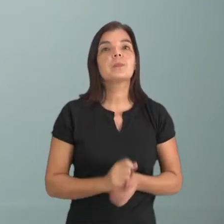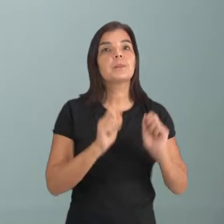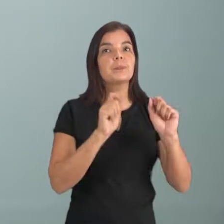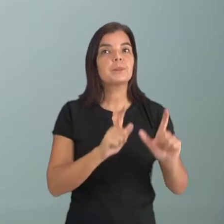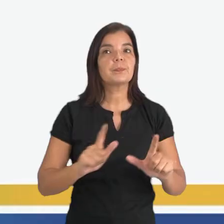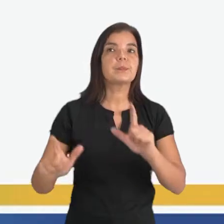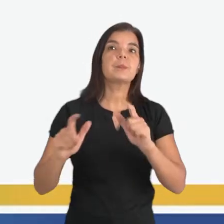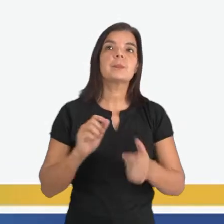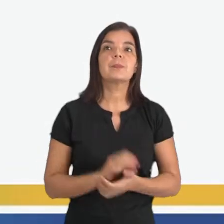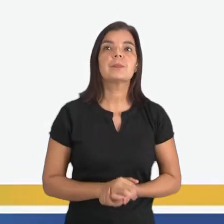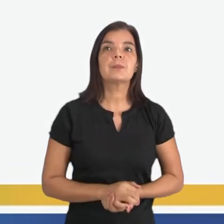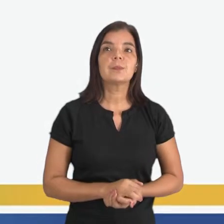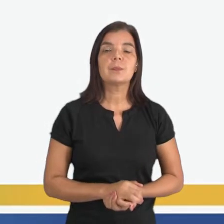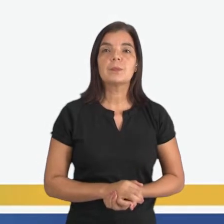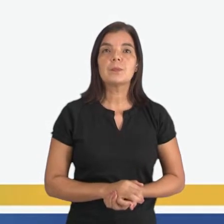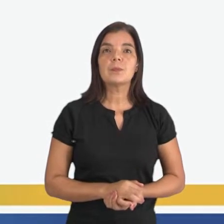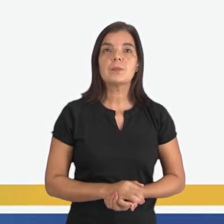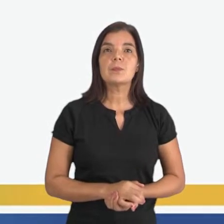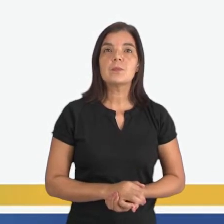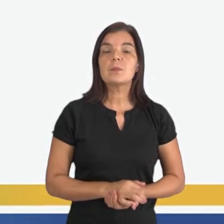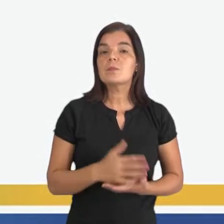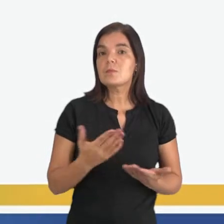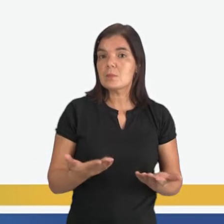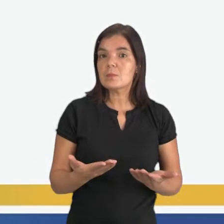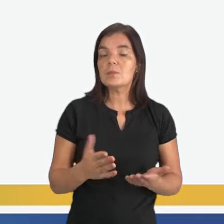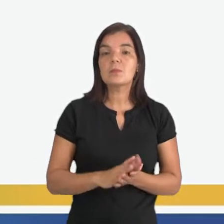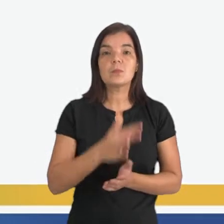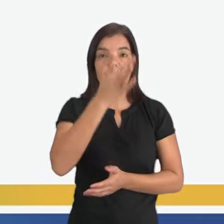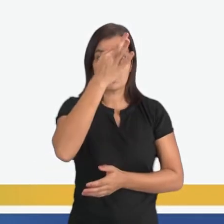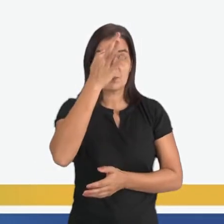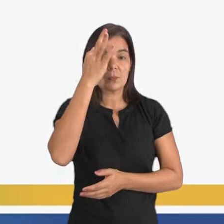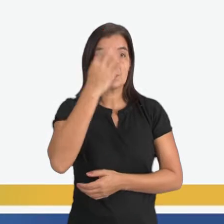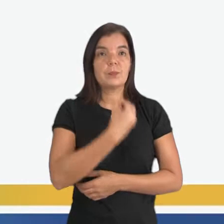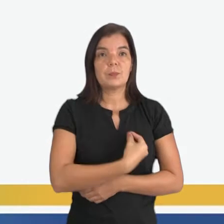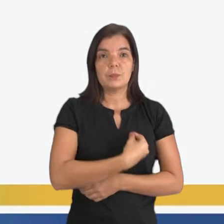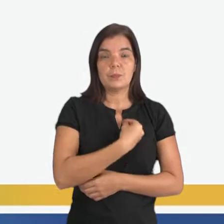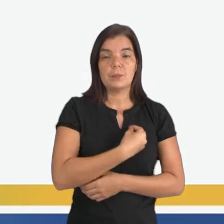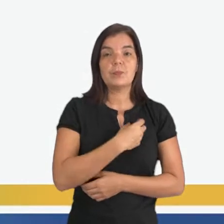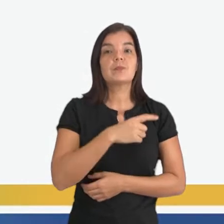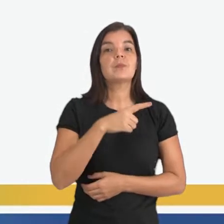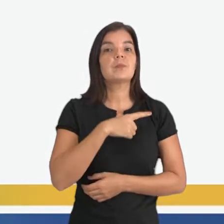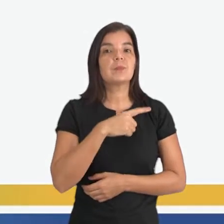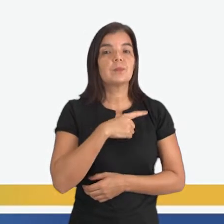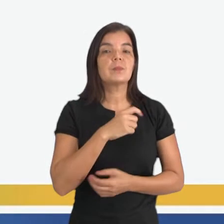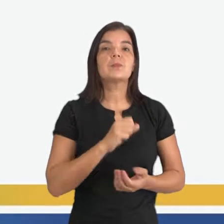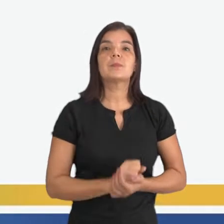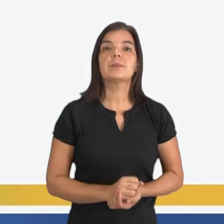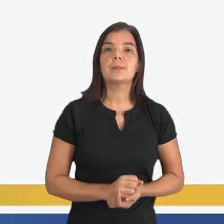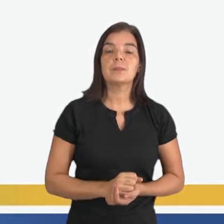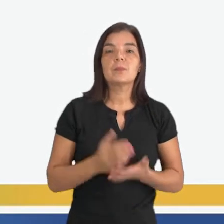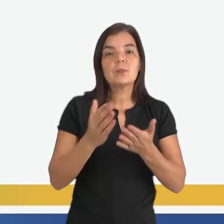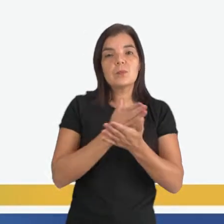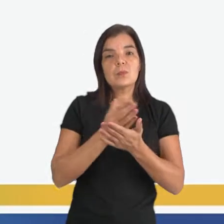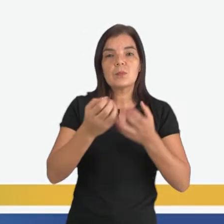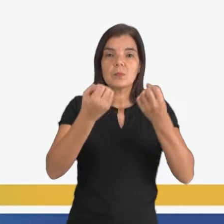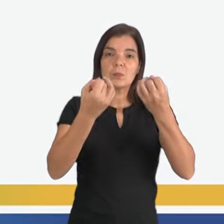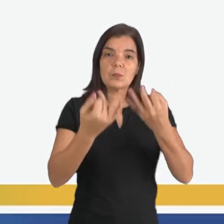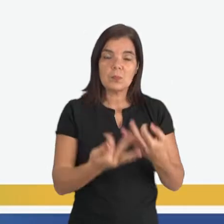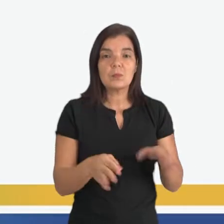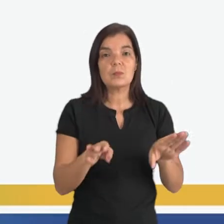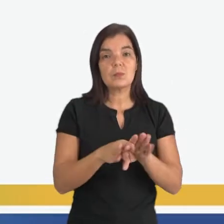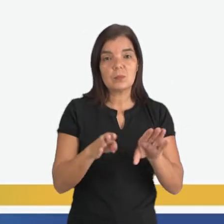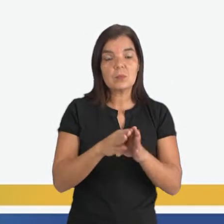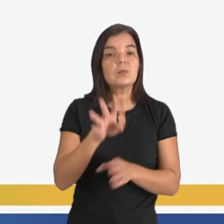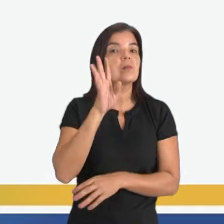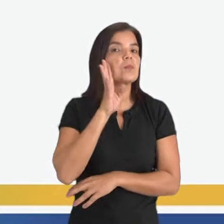prosseguir? Então, nesse campo da filosofia de vida, vamos ter alguns conceitos que são